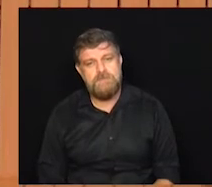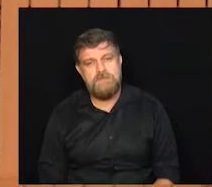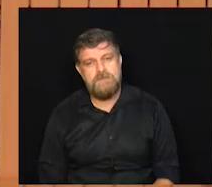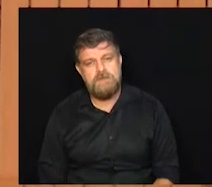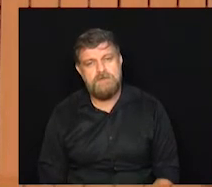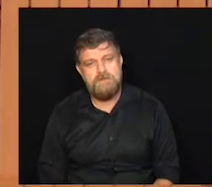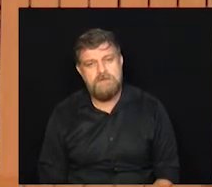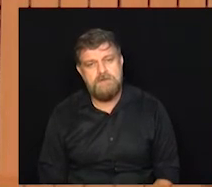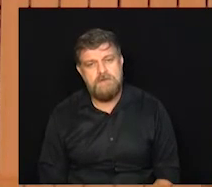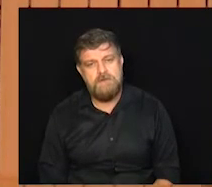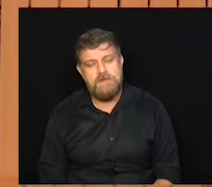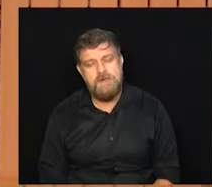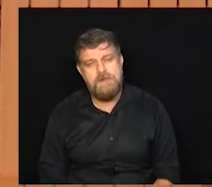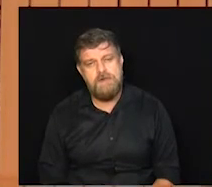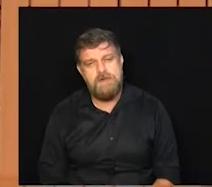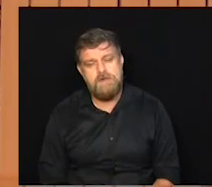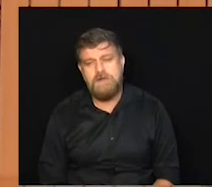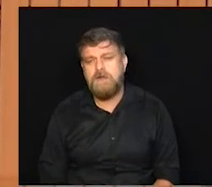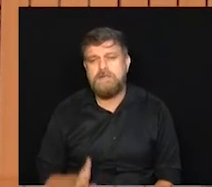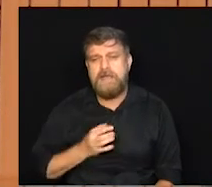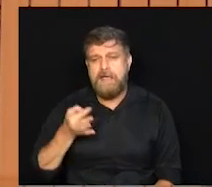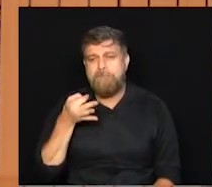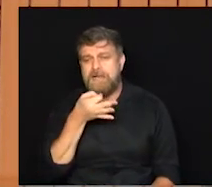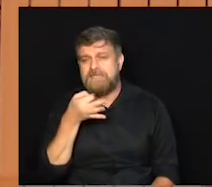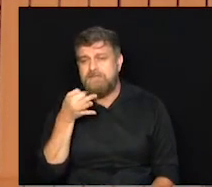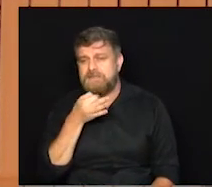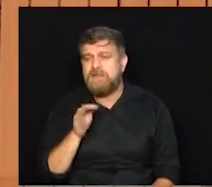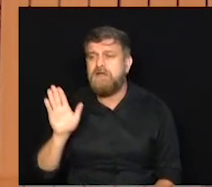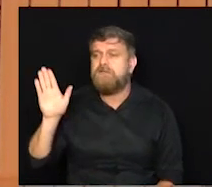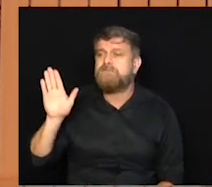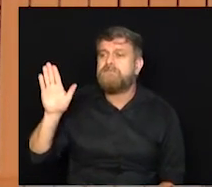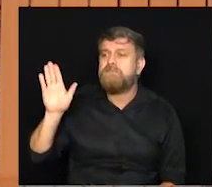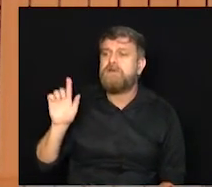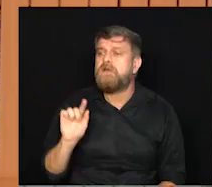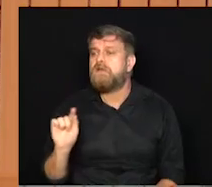Certíssimas as palavras da Cláudia, obrigado. Tem mais alguém que gostaria de falar?